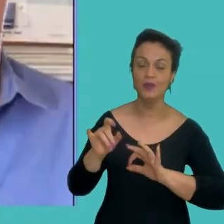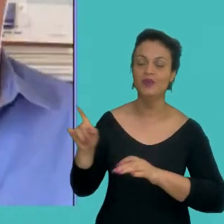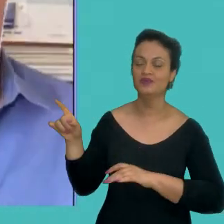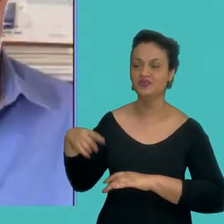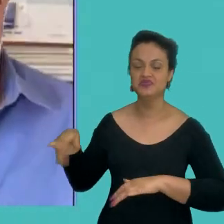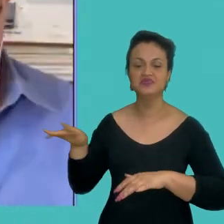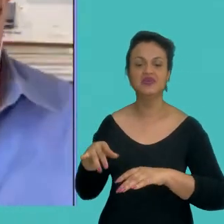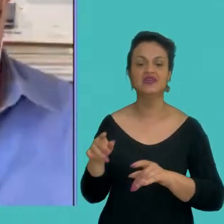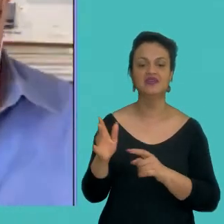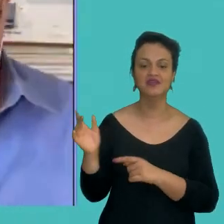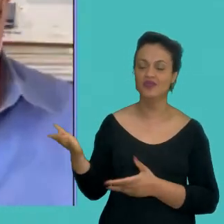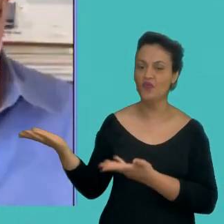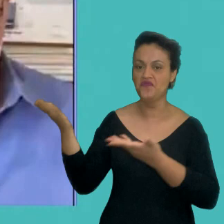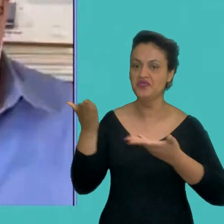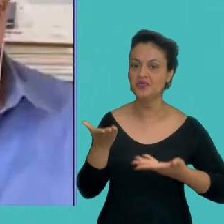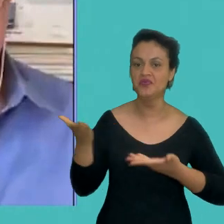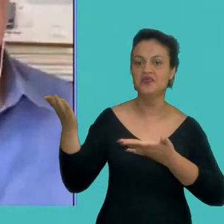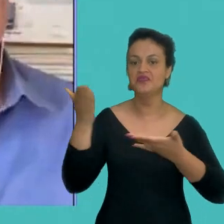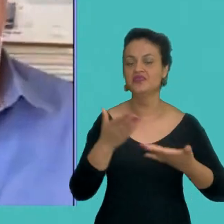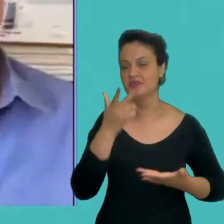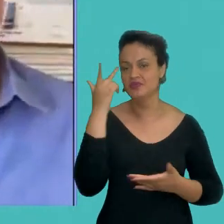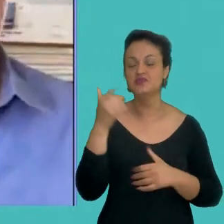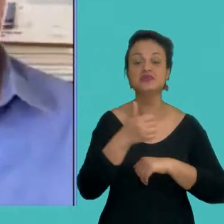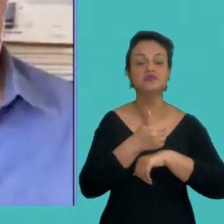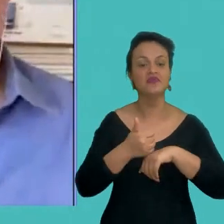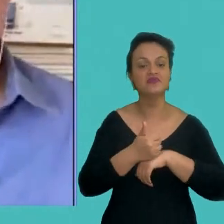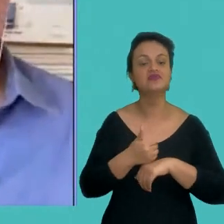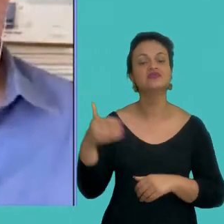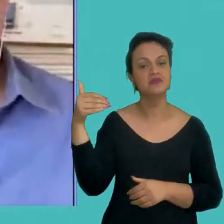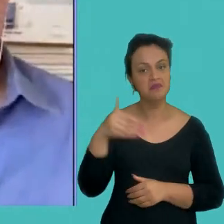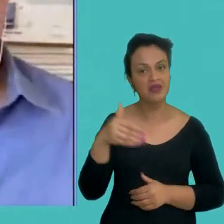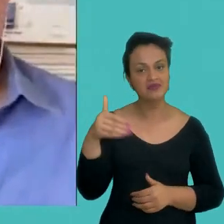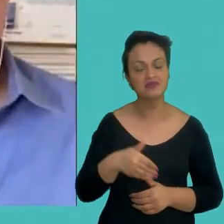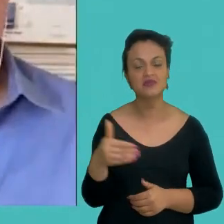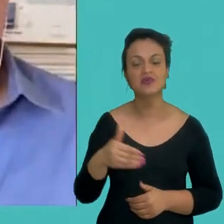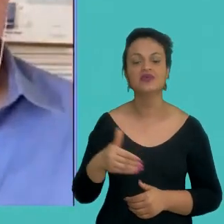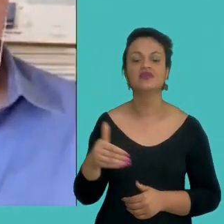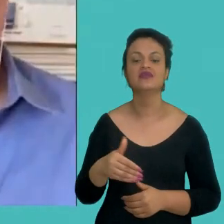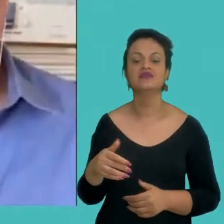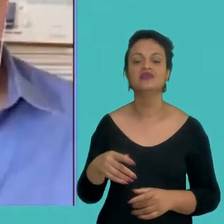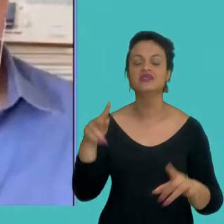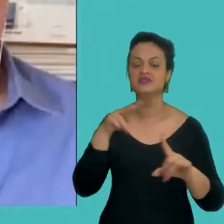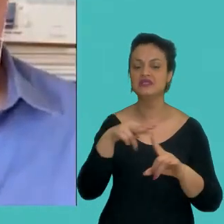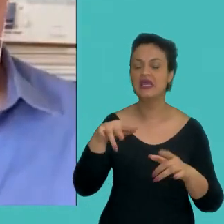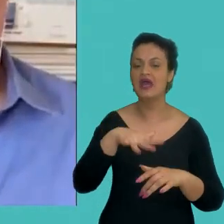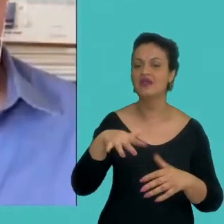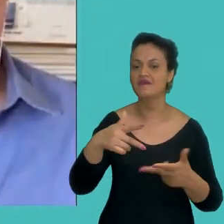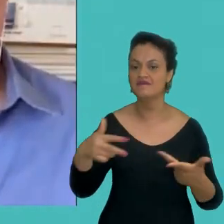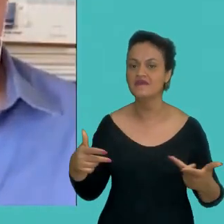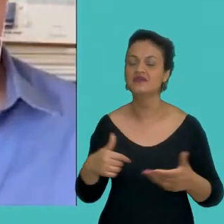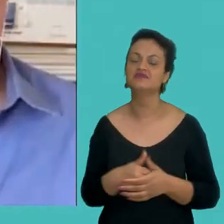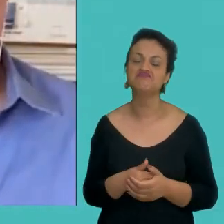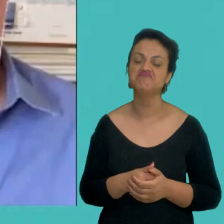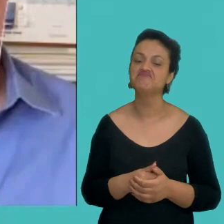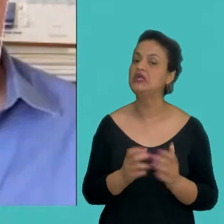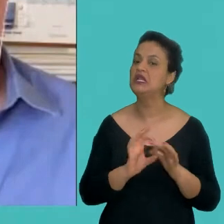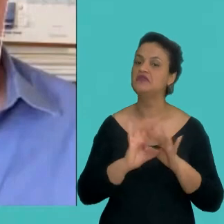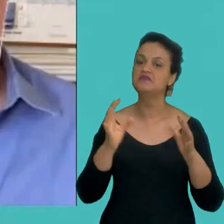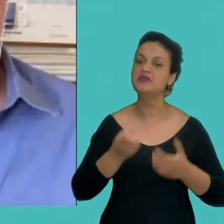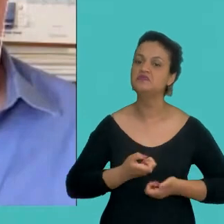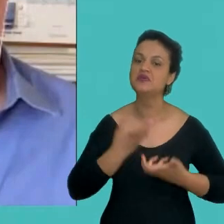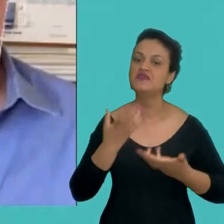de fato, várias visões e todos os profissionais mais reconhecidos em suas respectivas